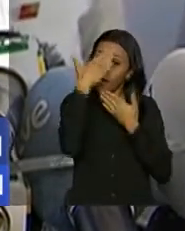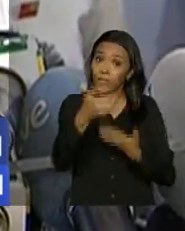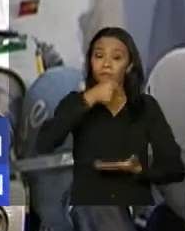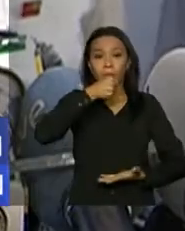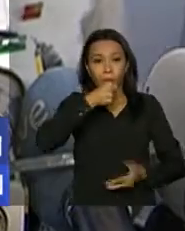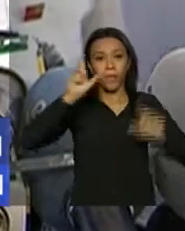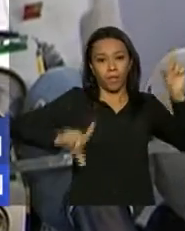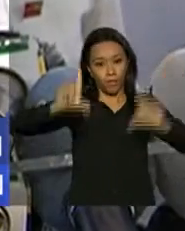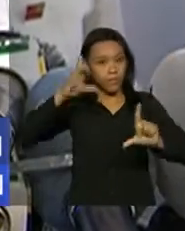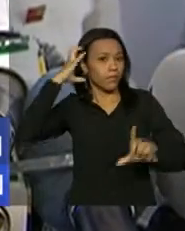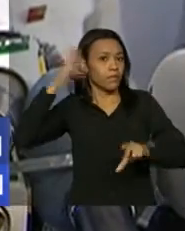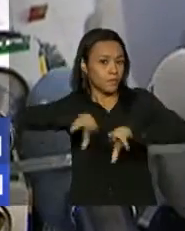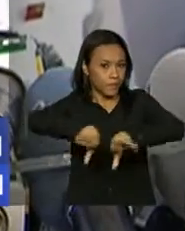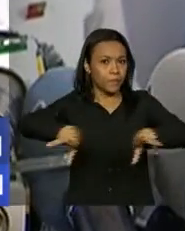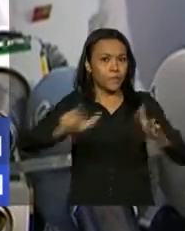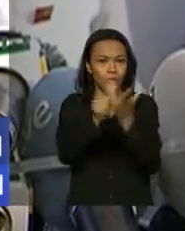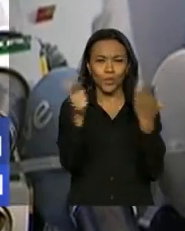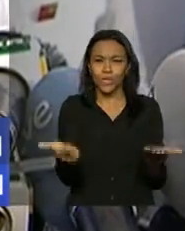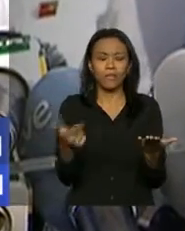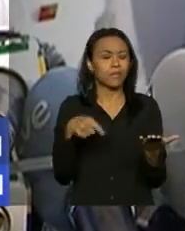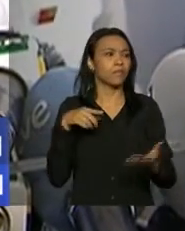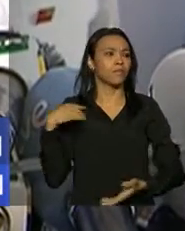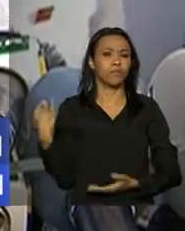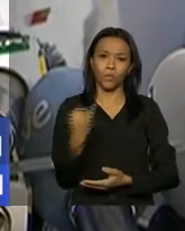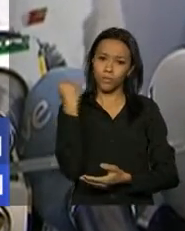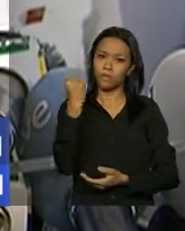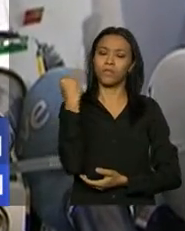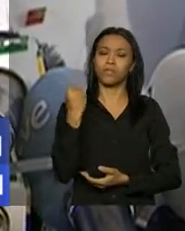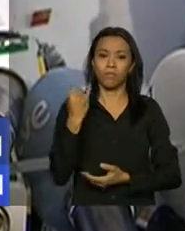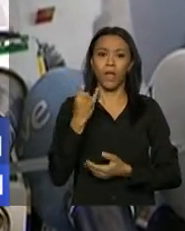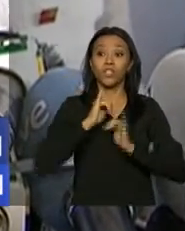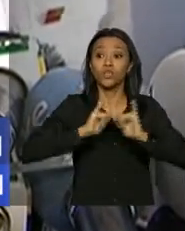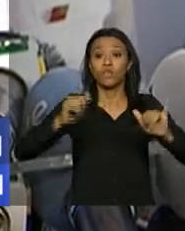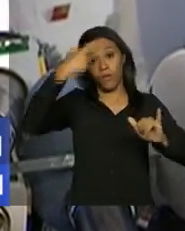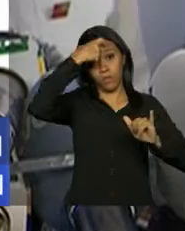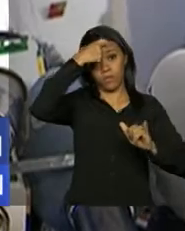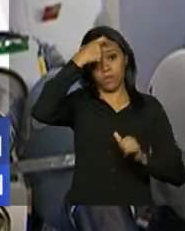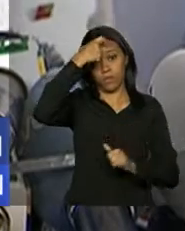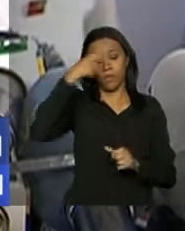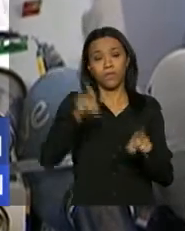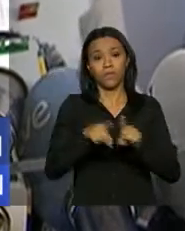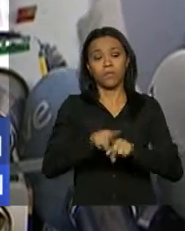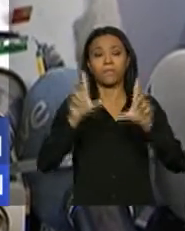tido um papel relevante na conscientização, diminuindo, inclusive,